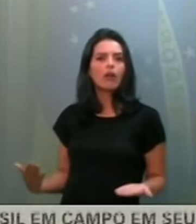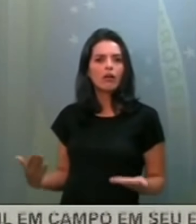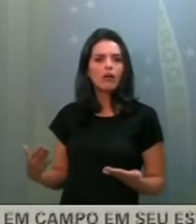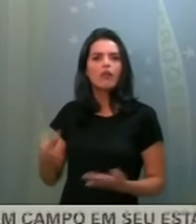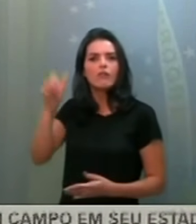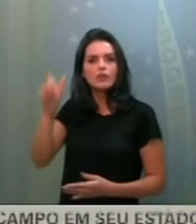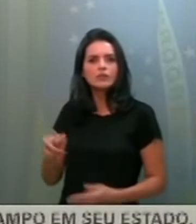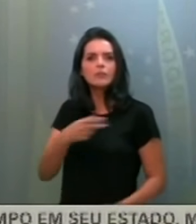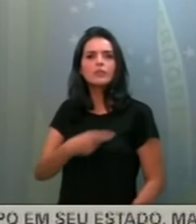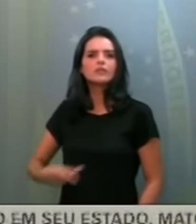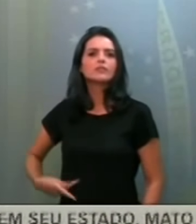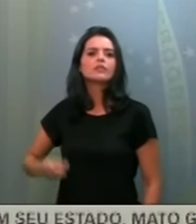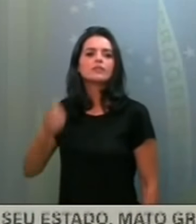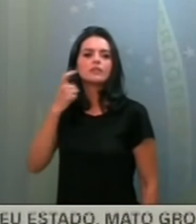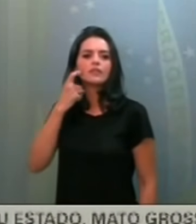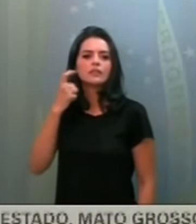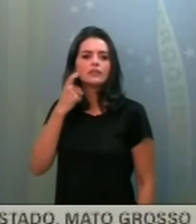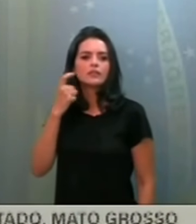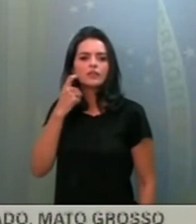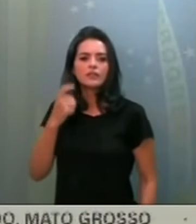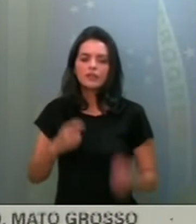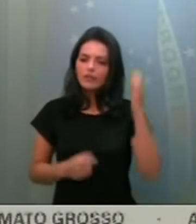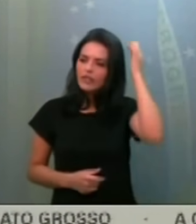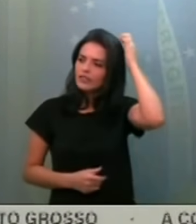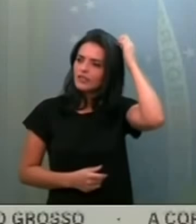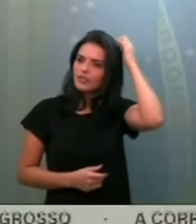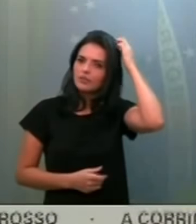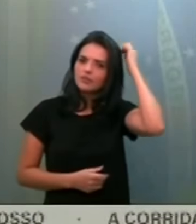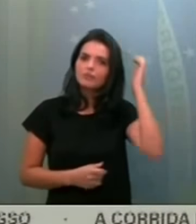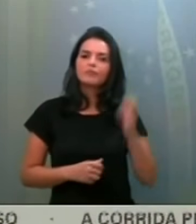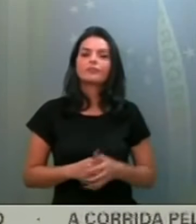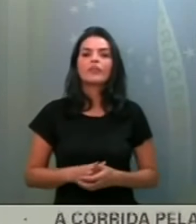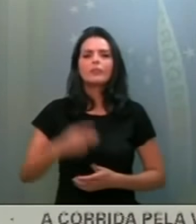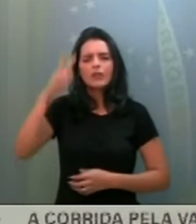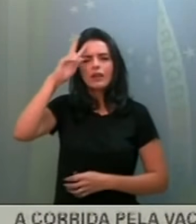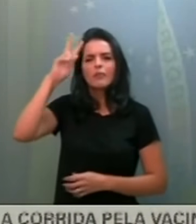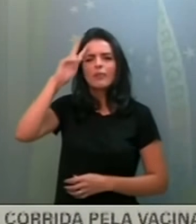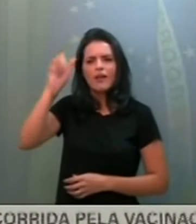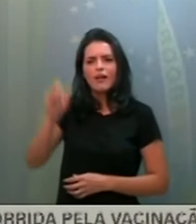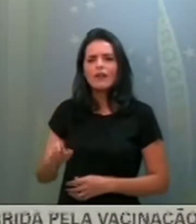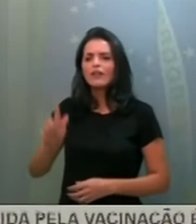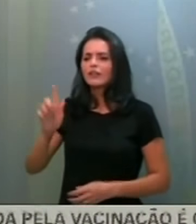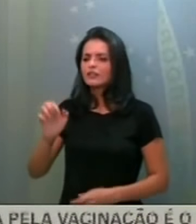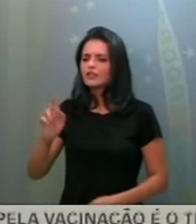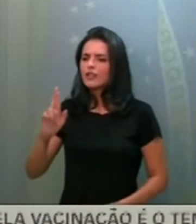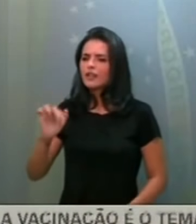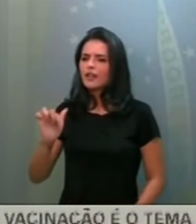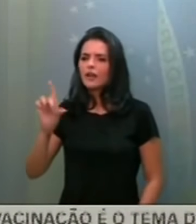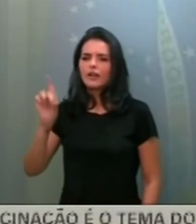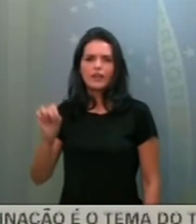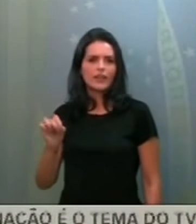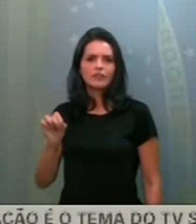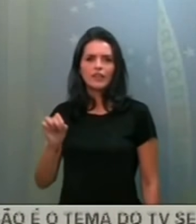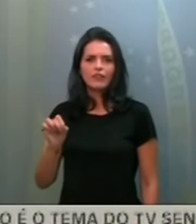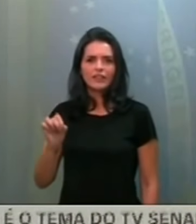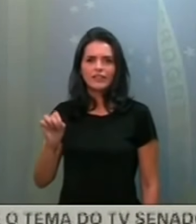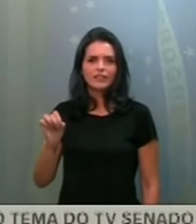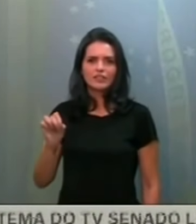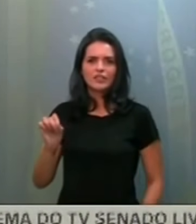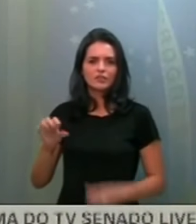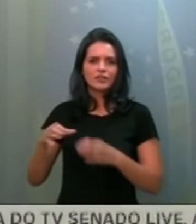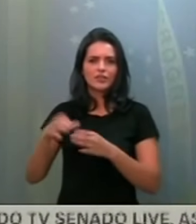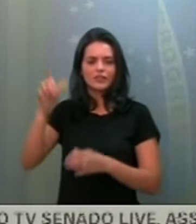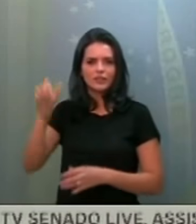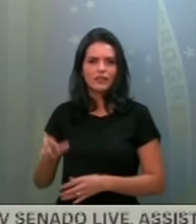senhor presidente Davi Alcolumbre me fez lembrar de Geraldo Brindeiro, o maior